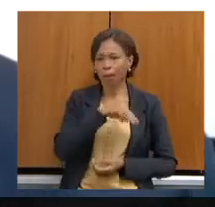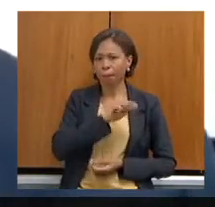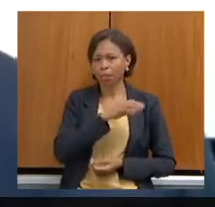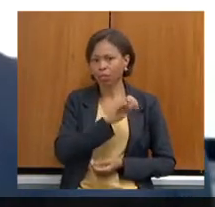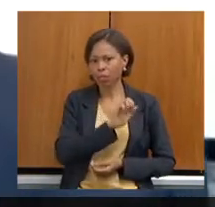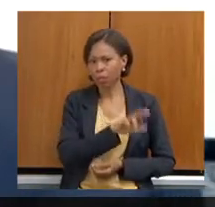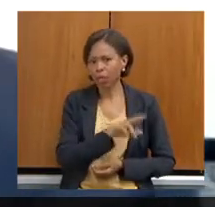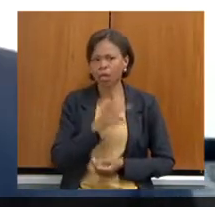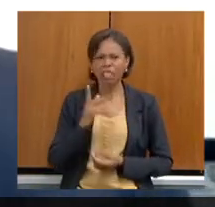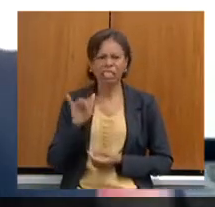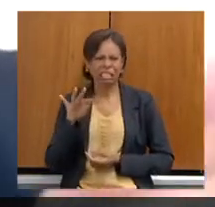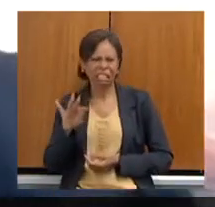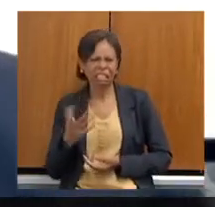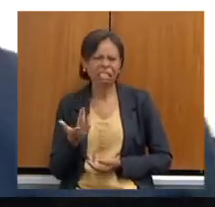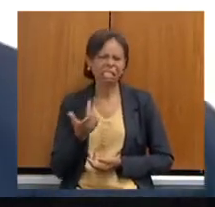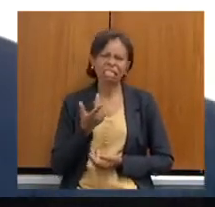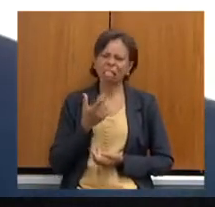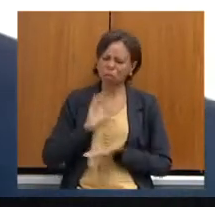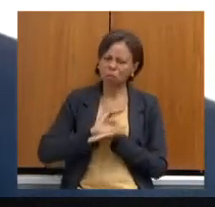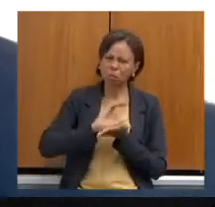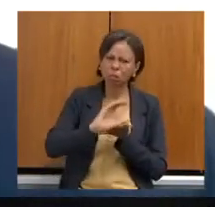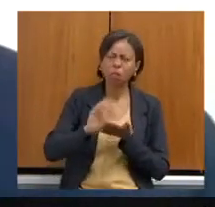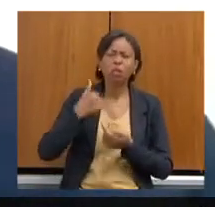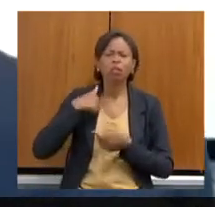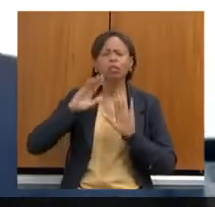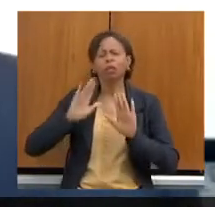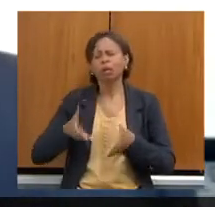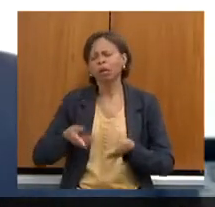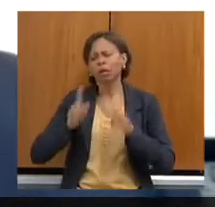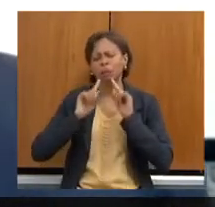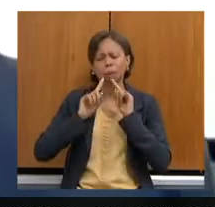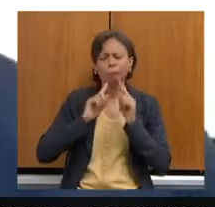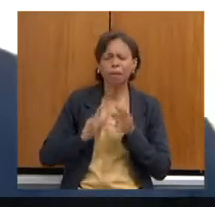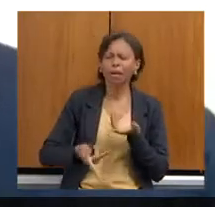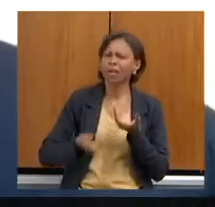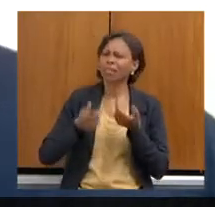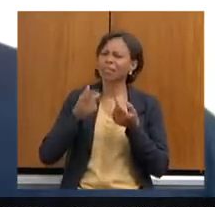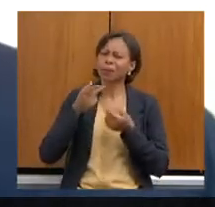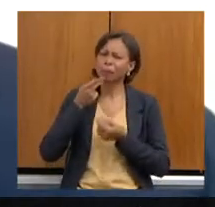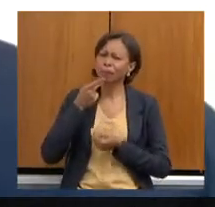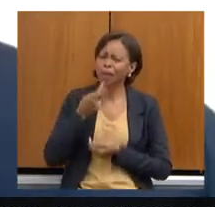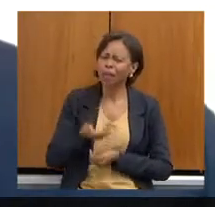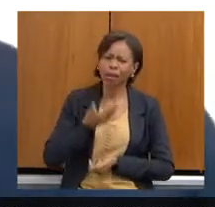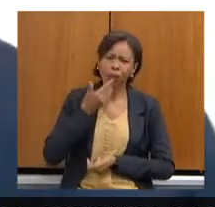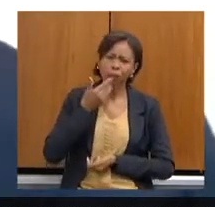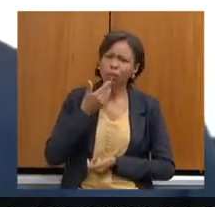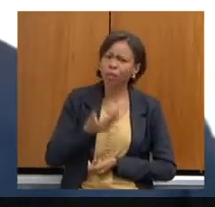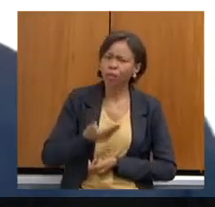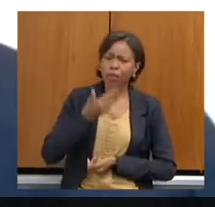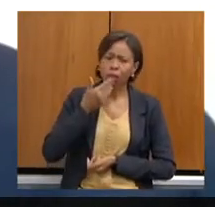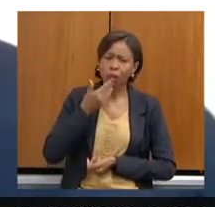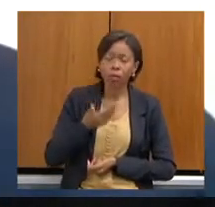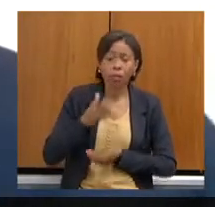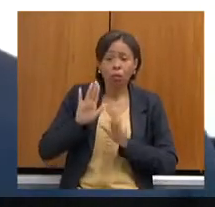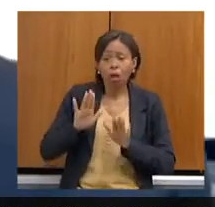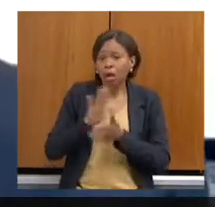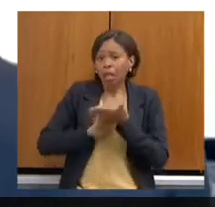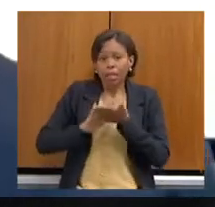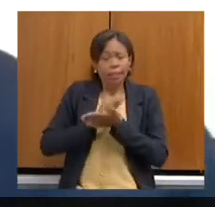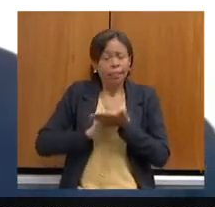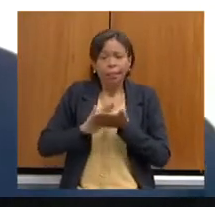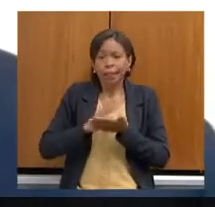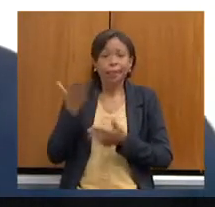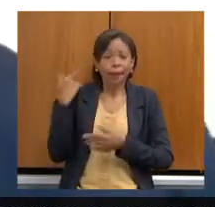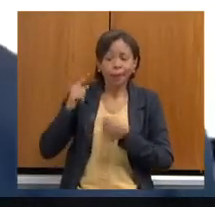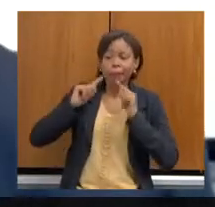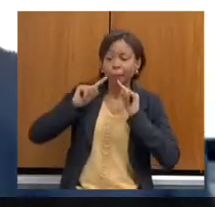investimento eu já fiz vários pronunciamento na Assembleia já fiz que ele mesmo e nada a última coisa que me ligar é porque quando eu